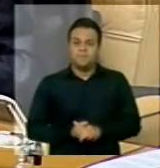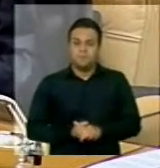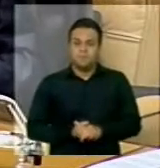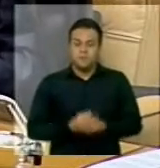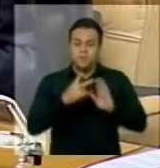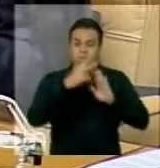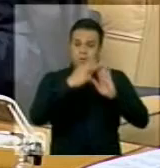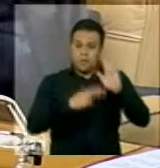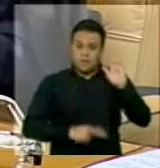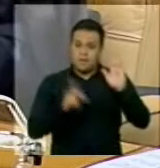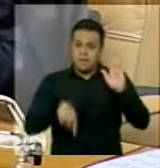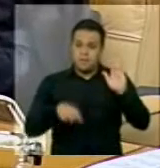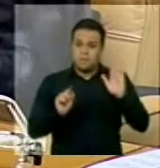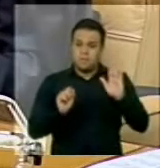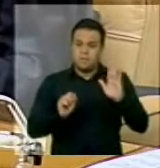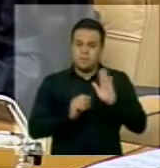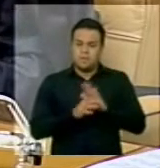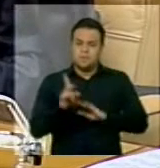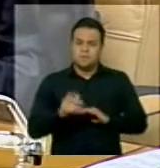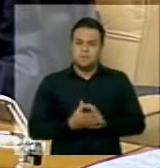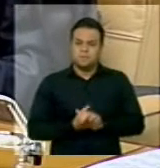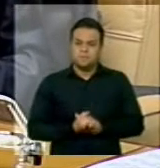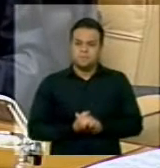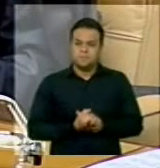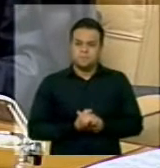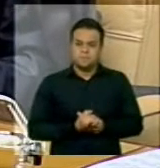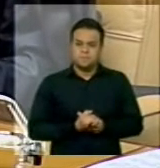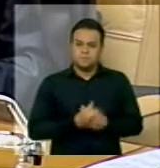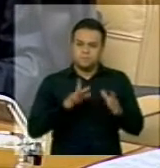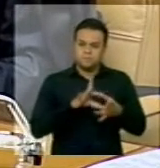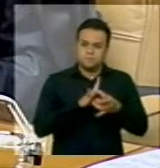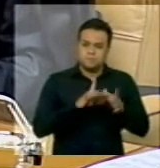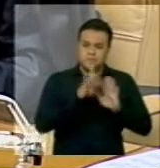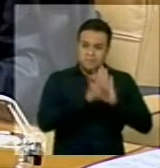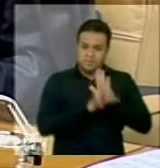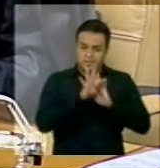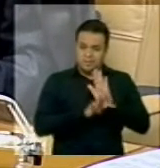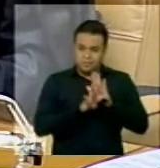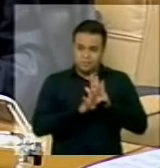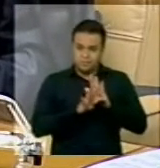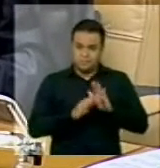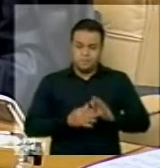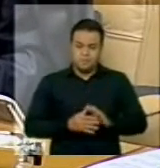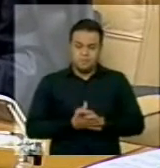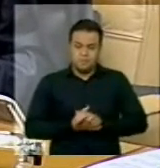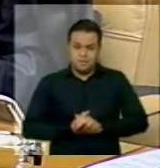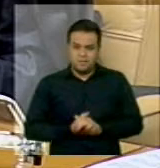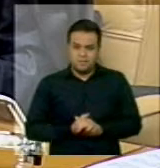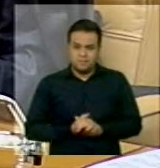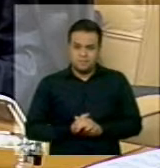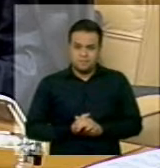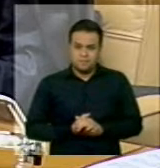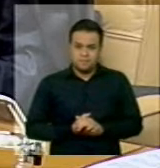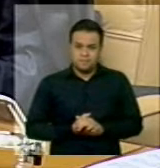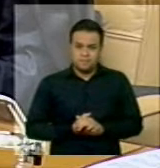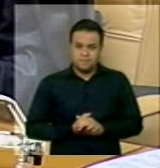que são aqui mera reprodução do texto impugnado. Continua a dizer, ainda em